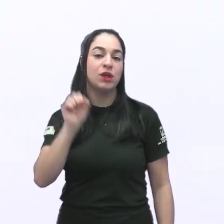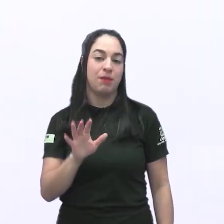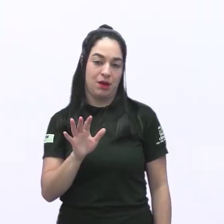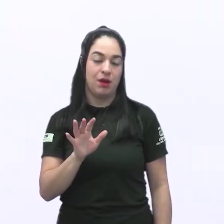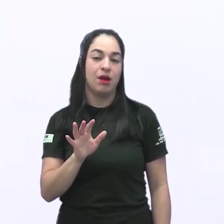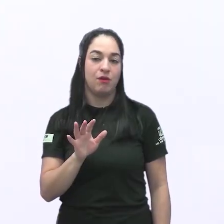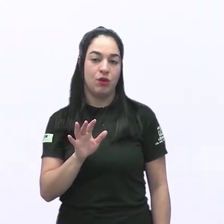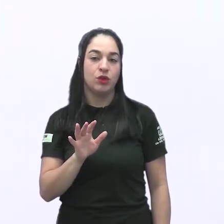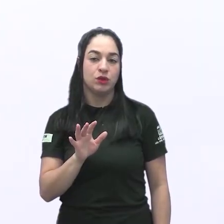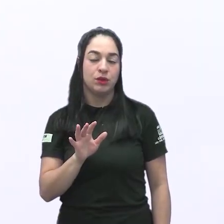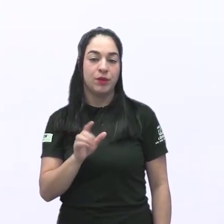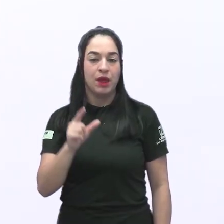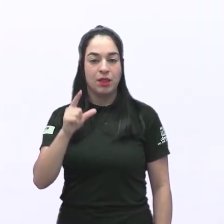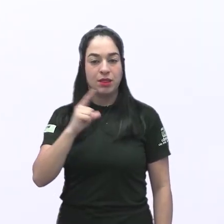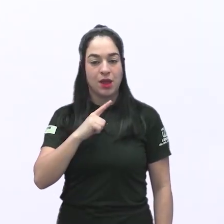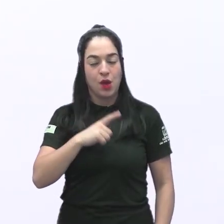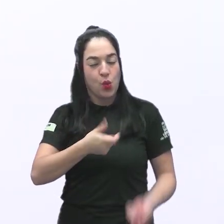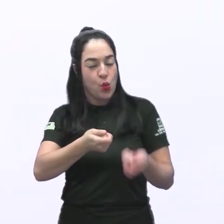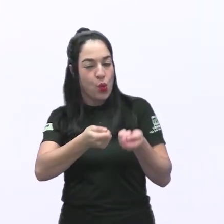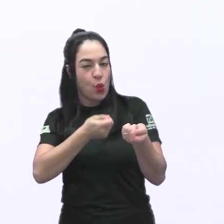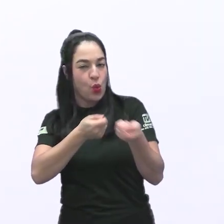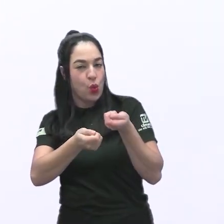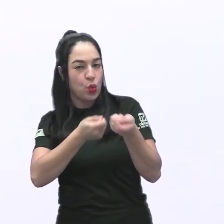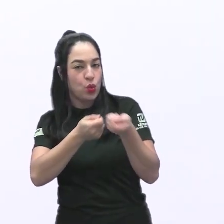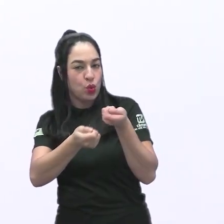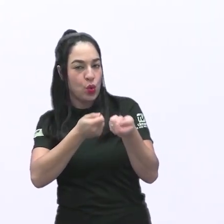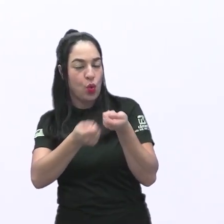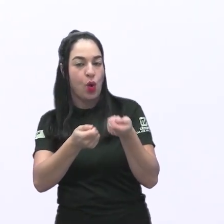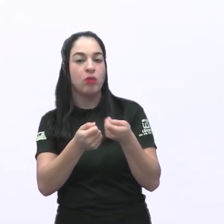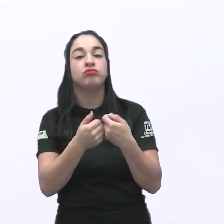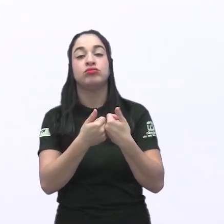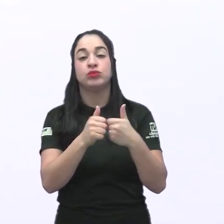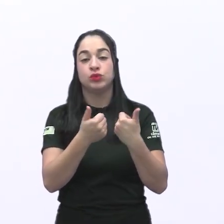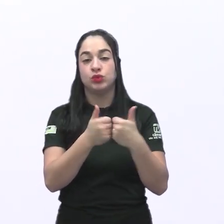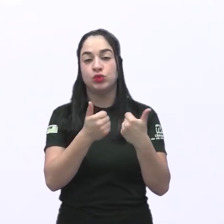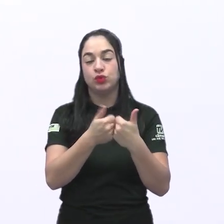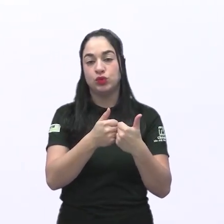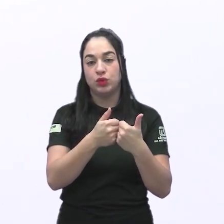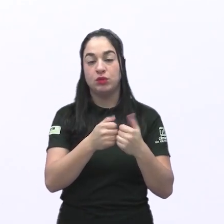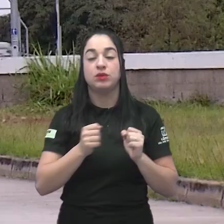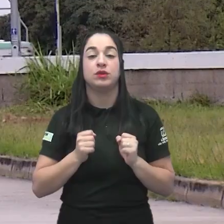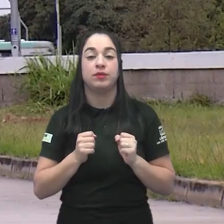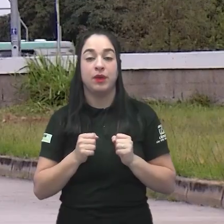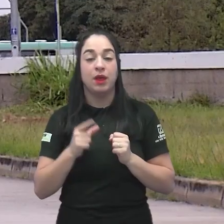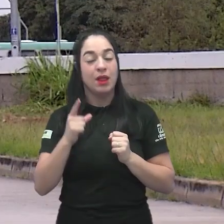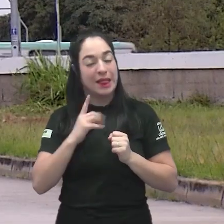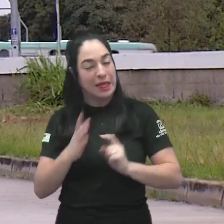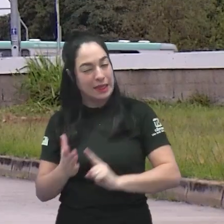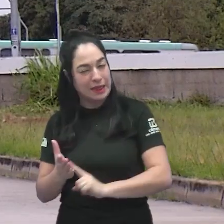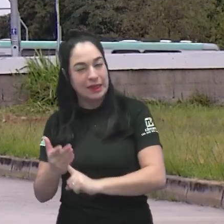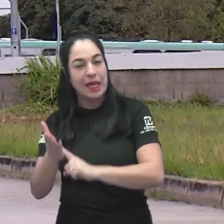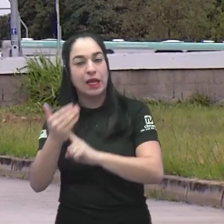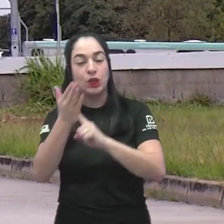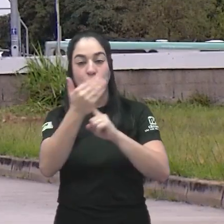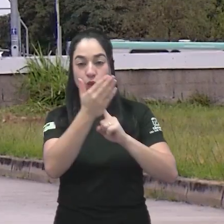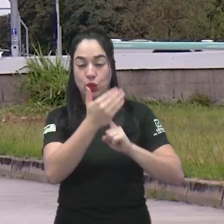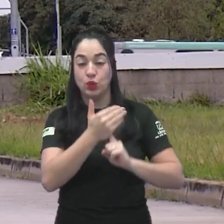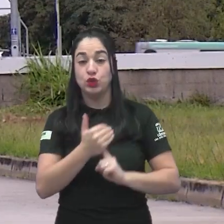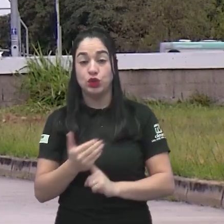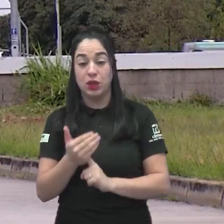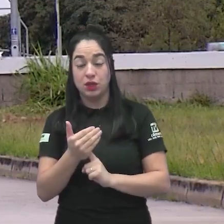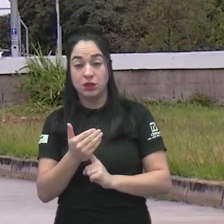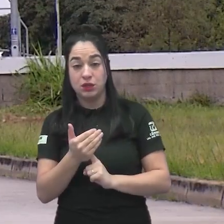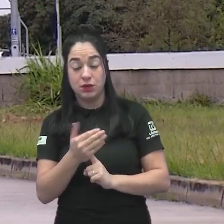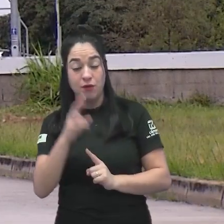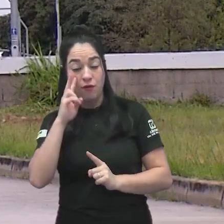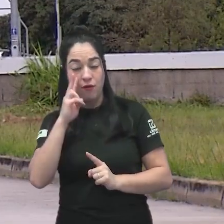sistema. Elas foram instaladas nos semáforos que controlam o tráfego dos ônibus. Os equipamentos contam com